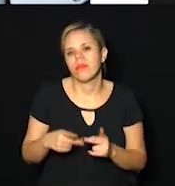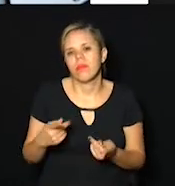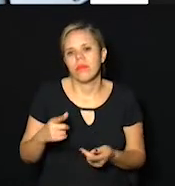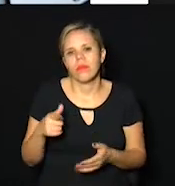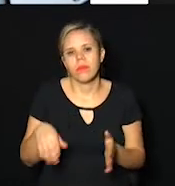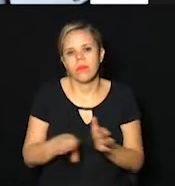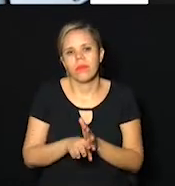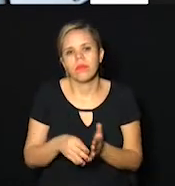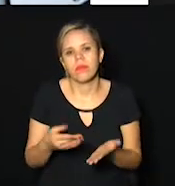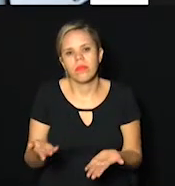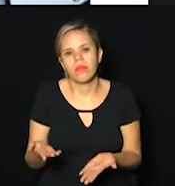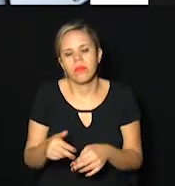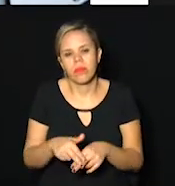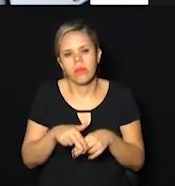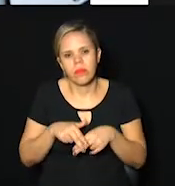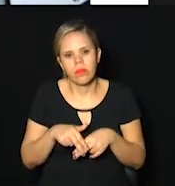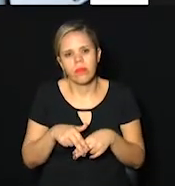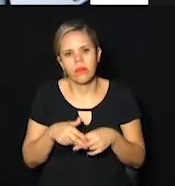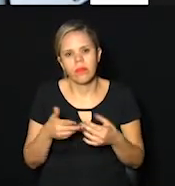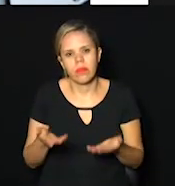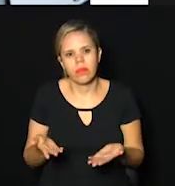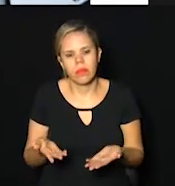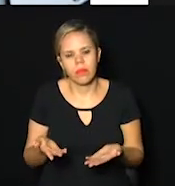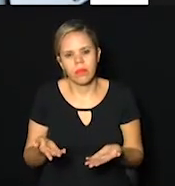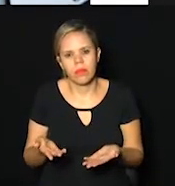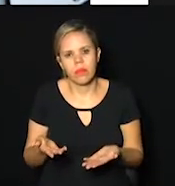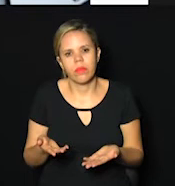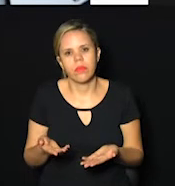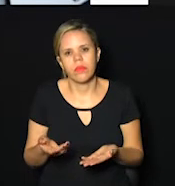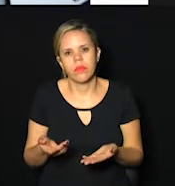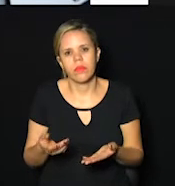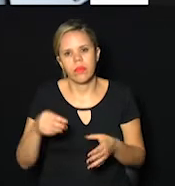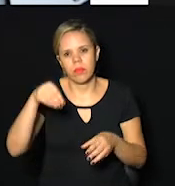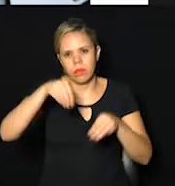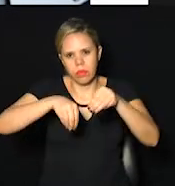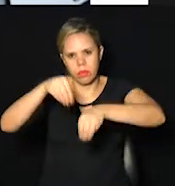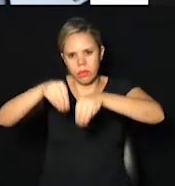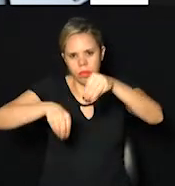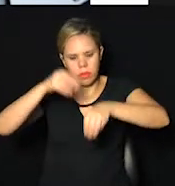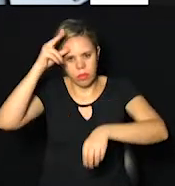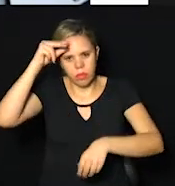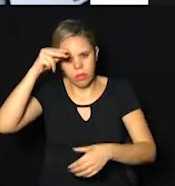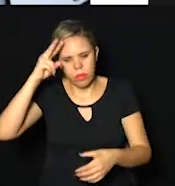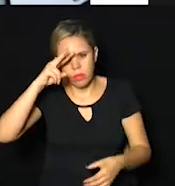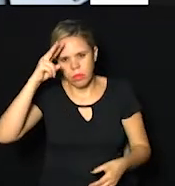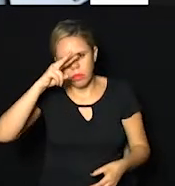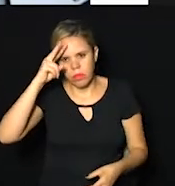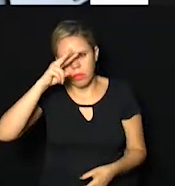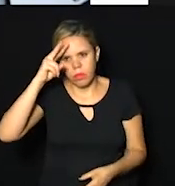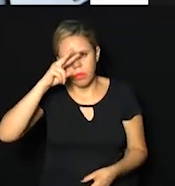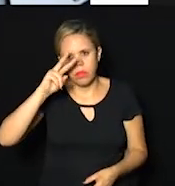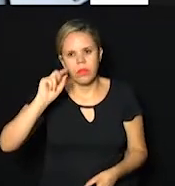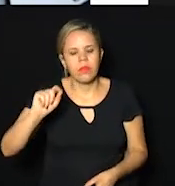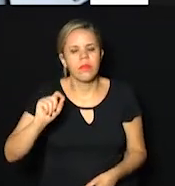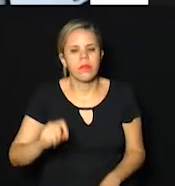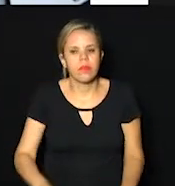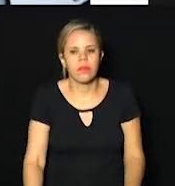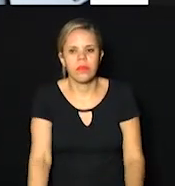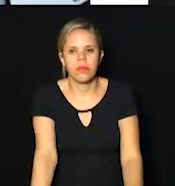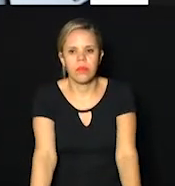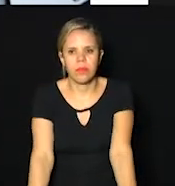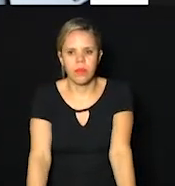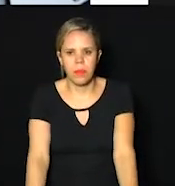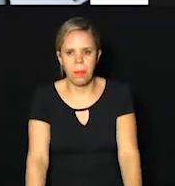chegar aí. Por isso que tem uma imagem de xadrez aí do lado, justamente para a gente lembrar que quando a